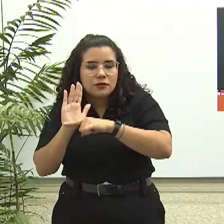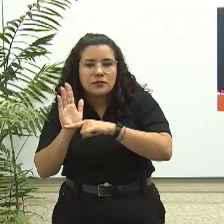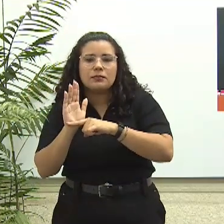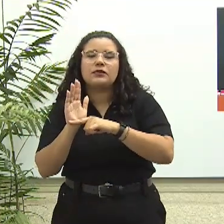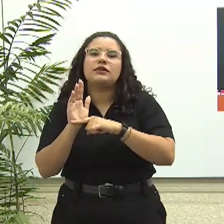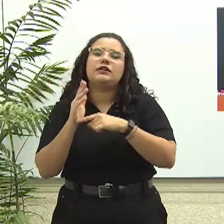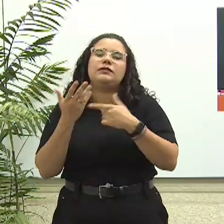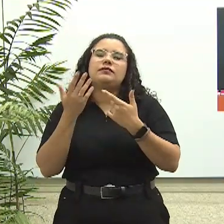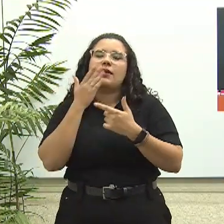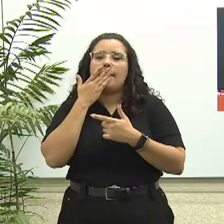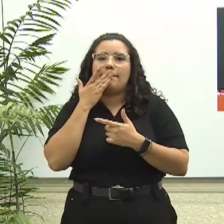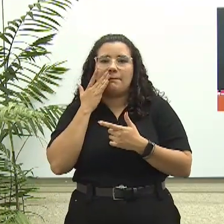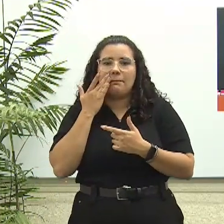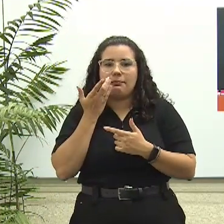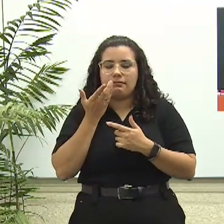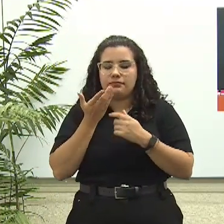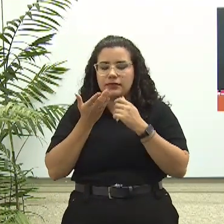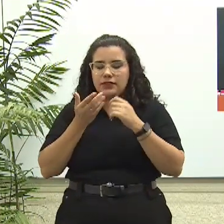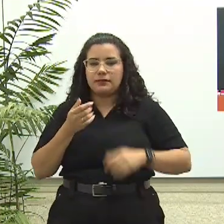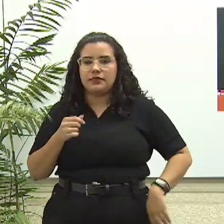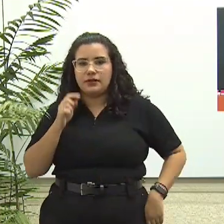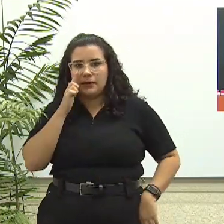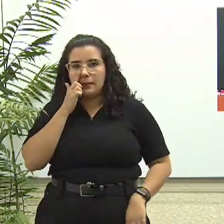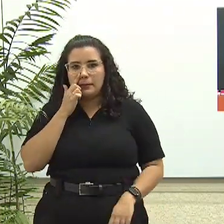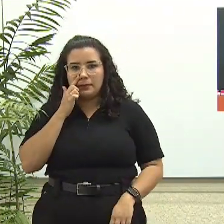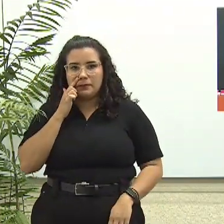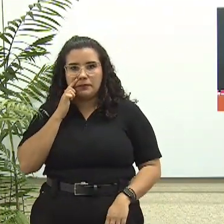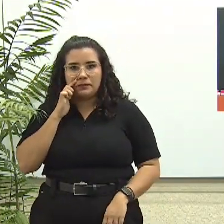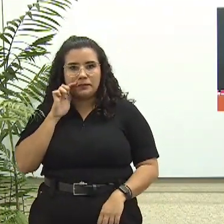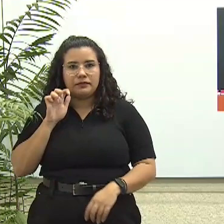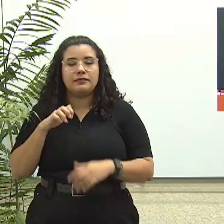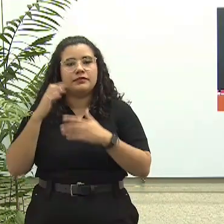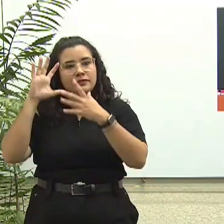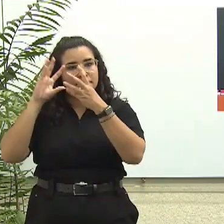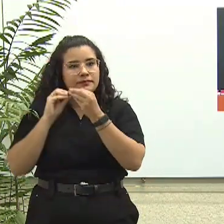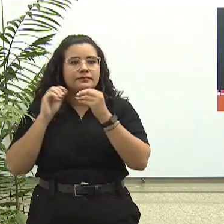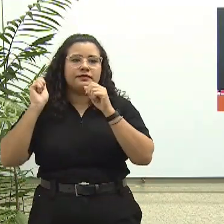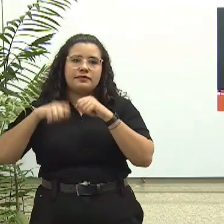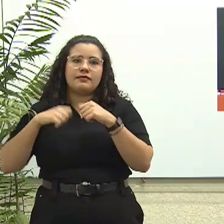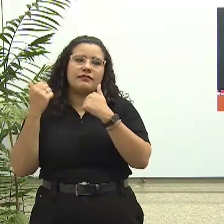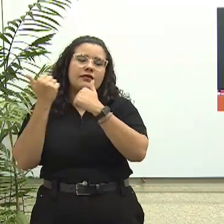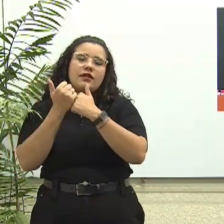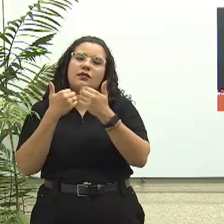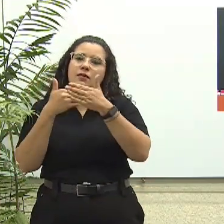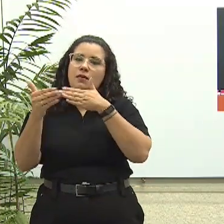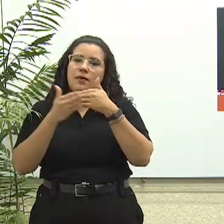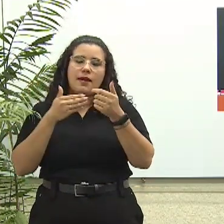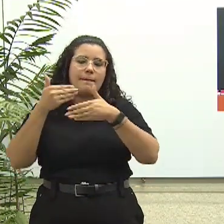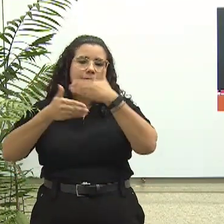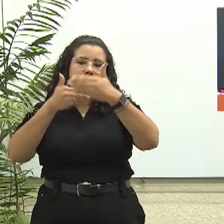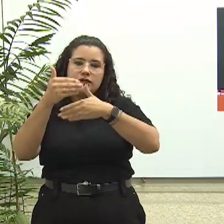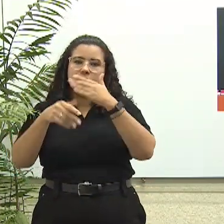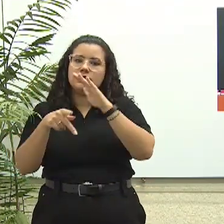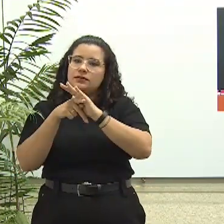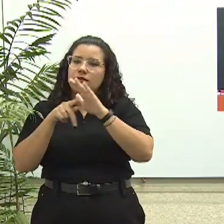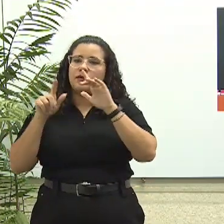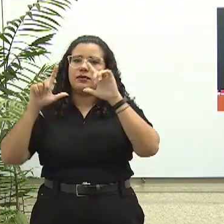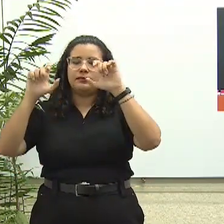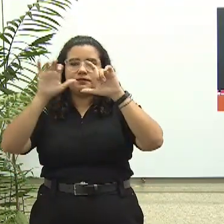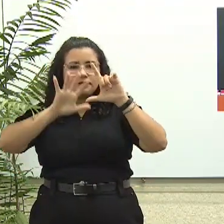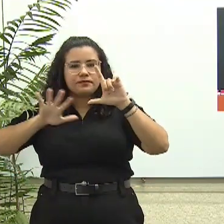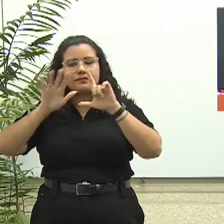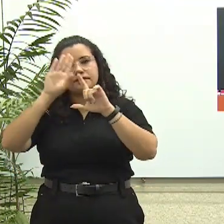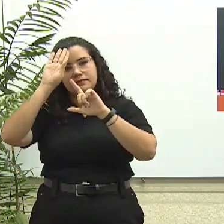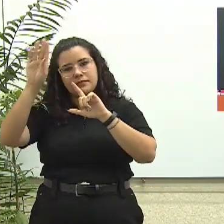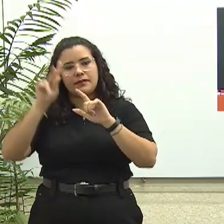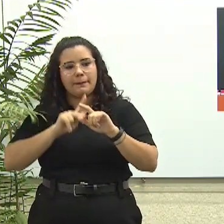roteiro né na na no desenrolar do filme é porque dá para substituir qualquer qualquer processo de imagem inclusive o professor né então